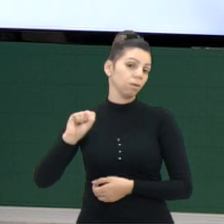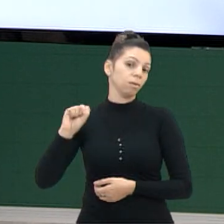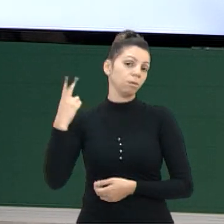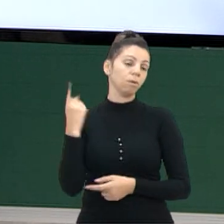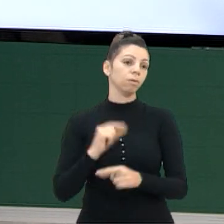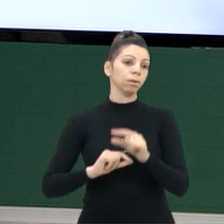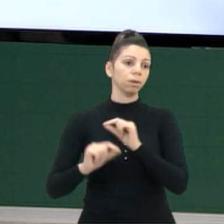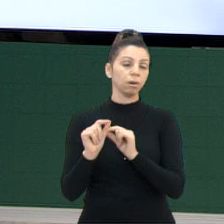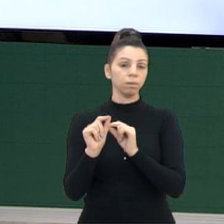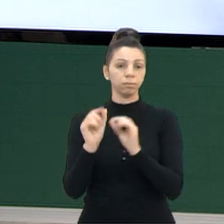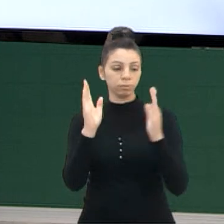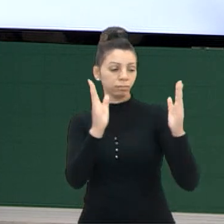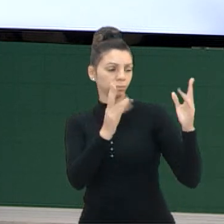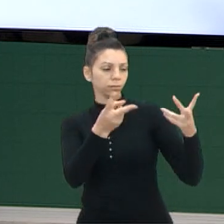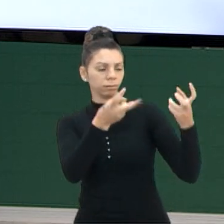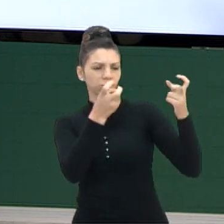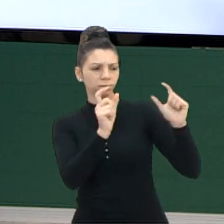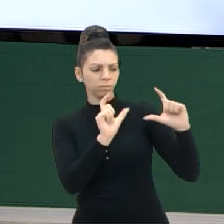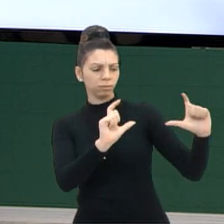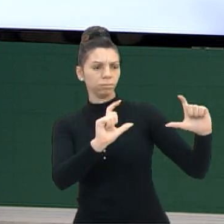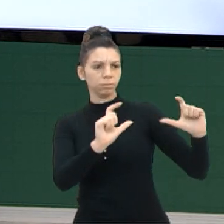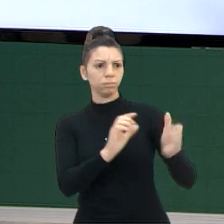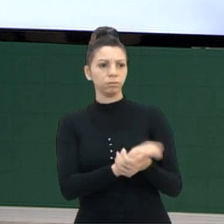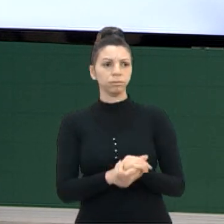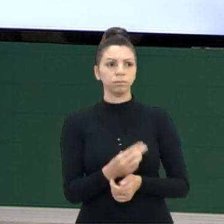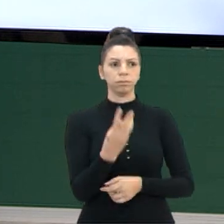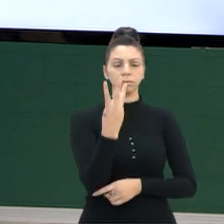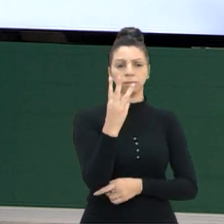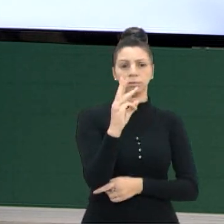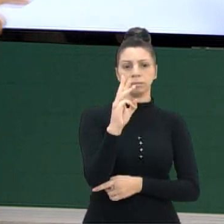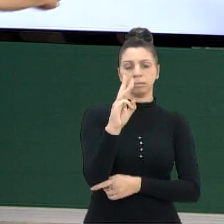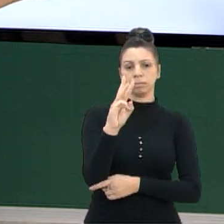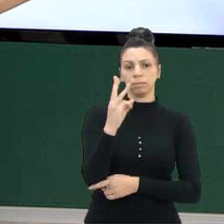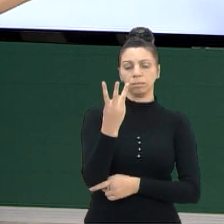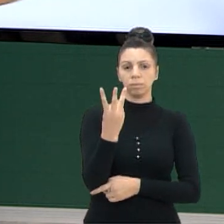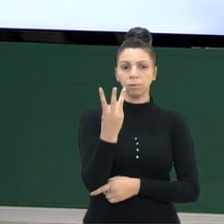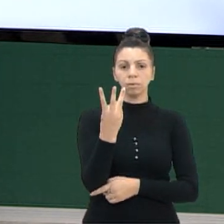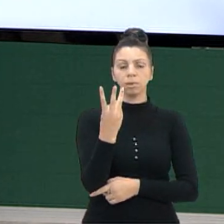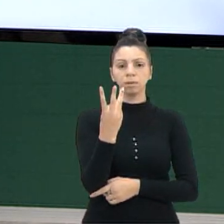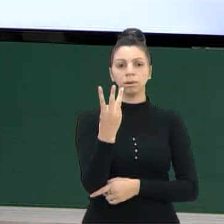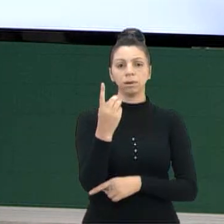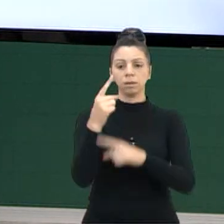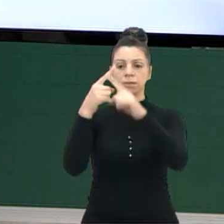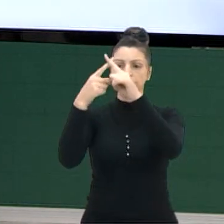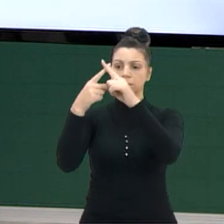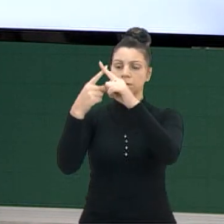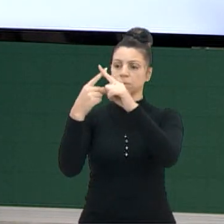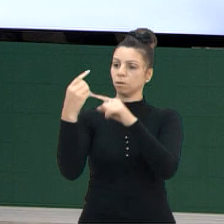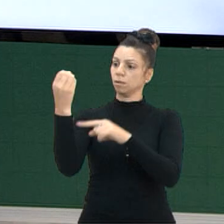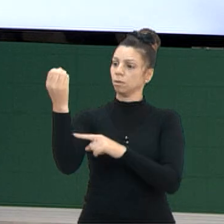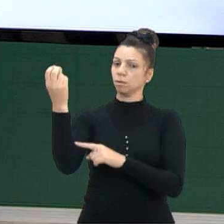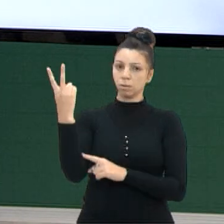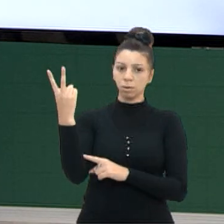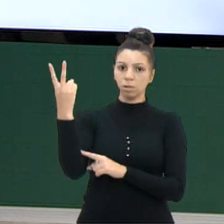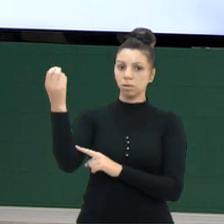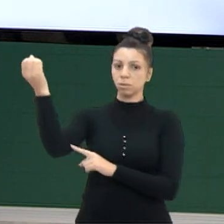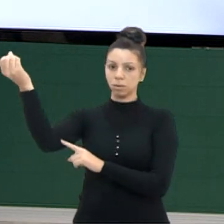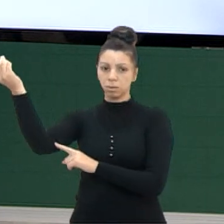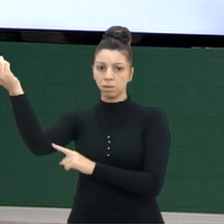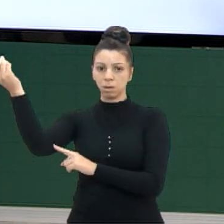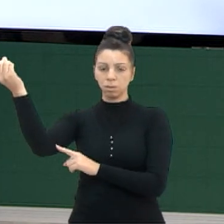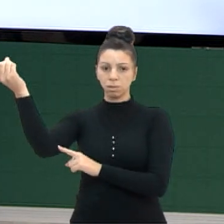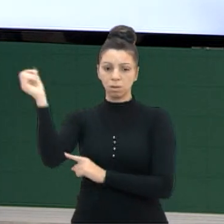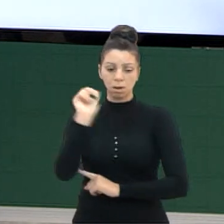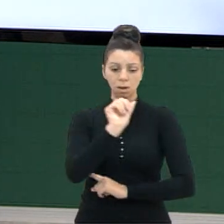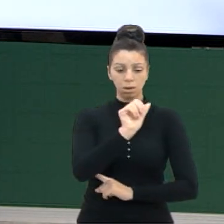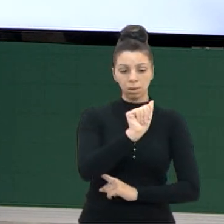fazer aqui como está bem aqui no canto. 3 vezes 2, 6. Repete a letra e trabalha só com